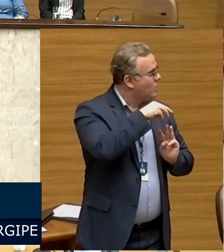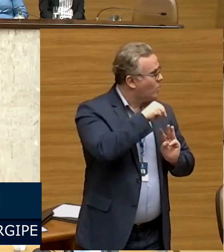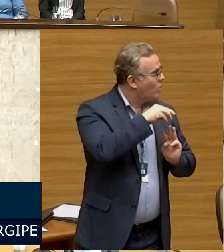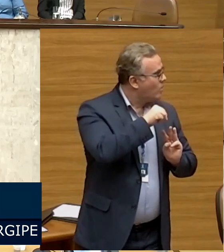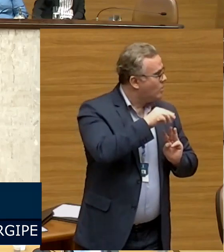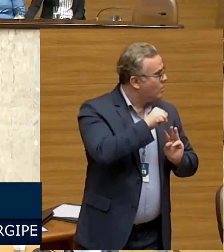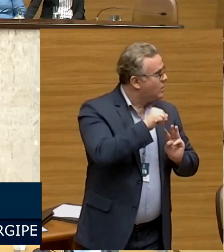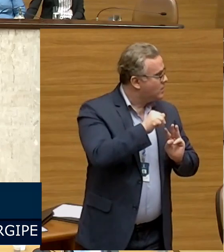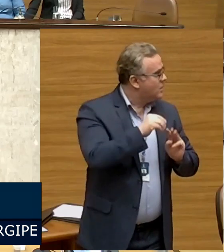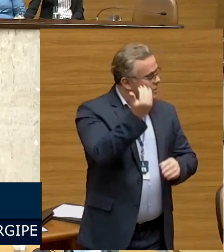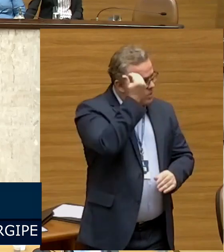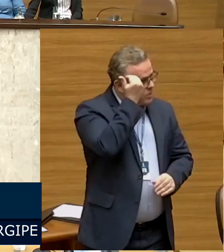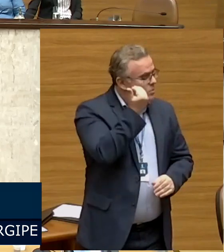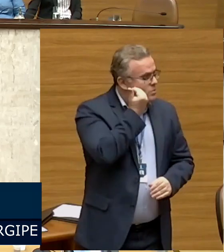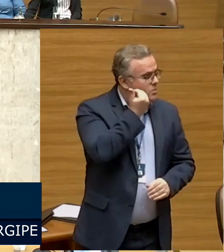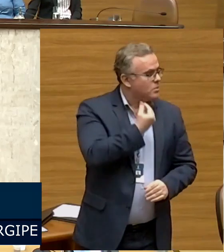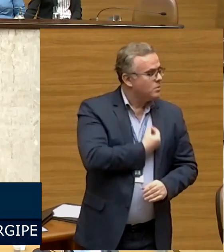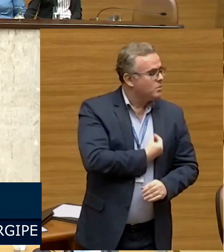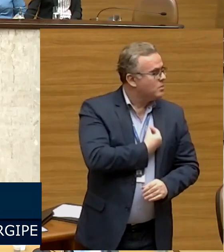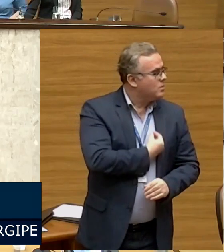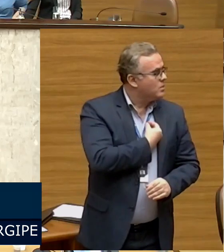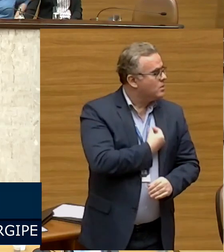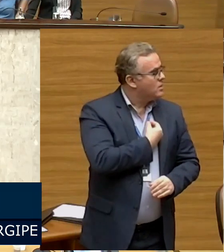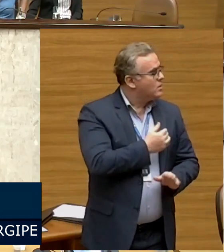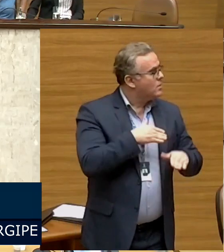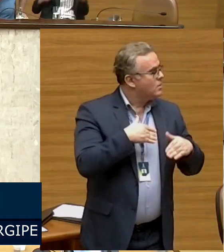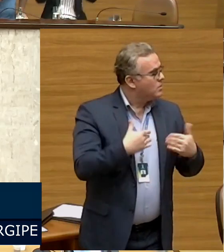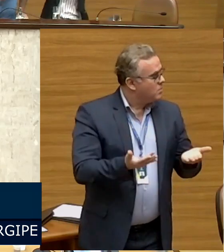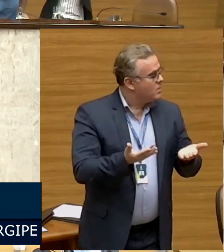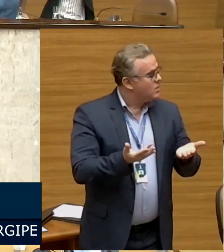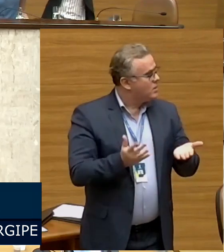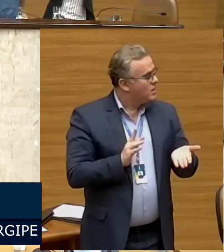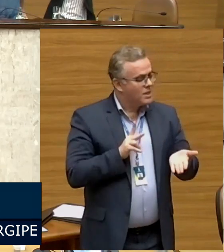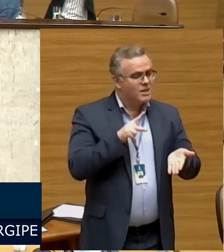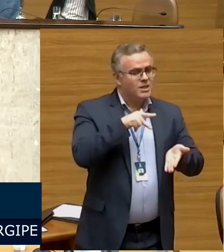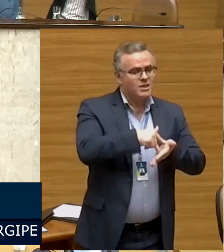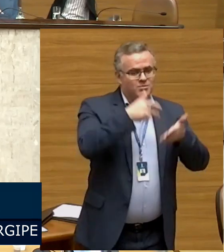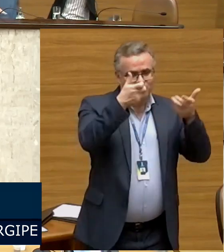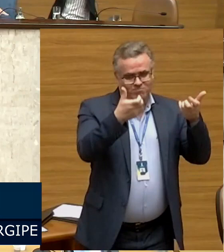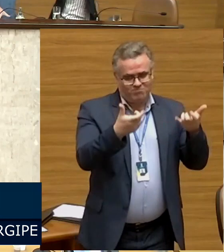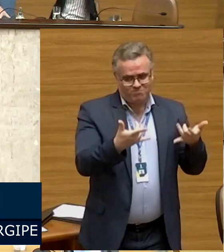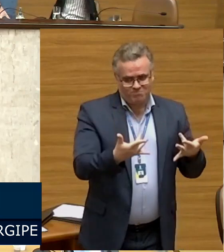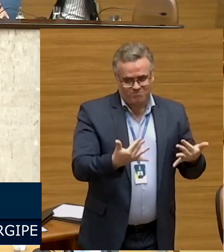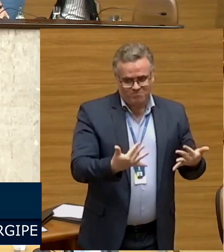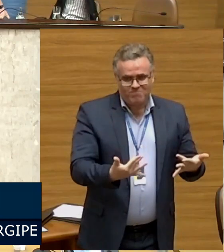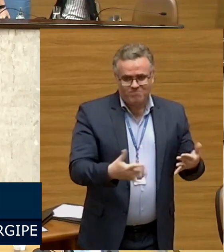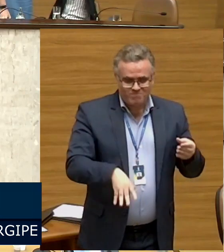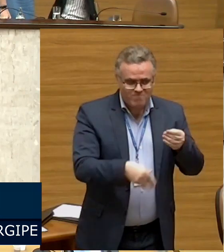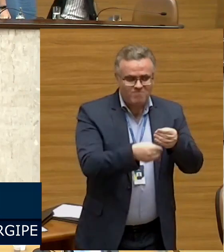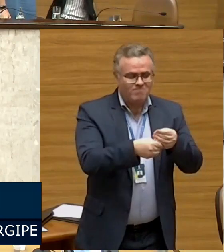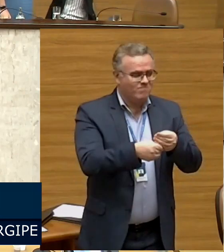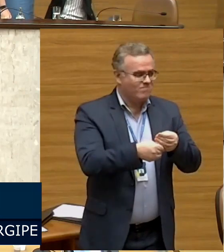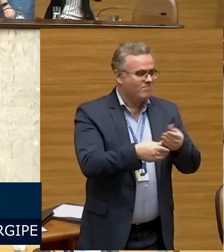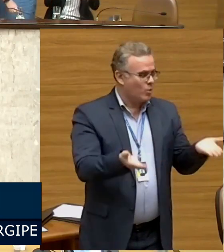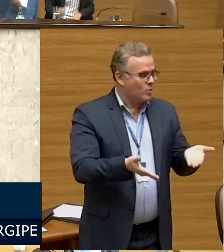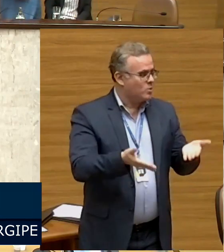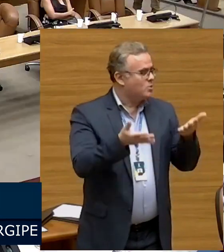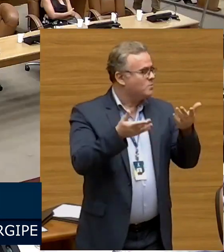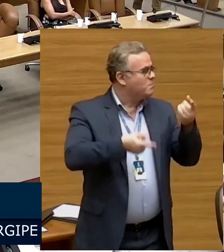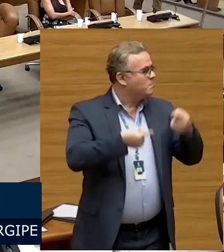Sergipe, Alzenira Aquino, né, para fazer as suas contribuições.